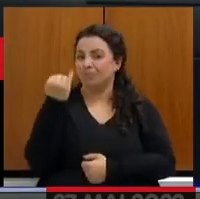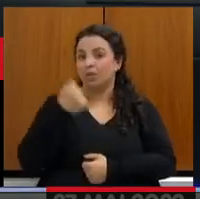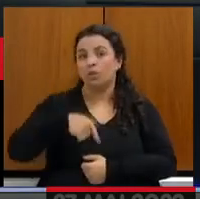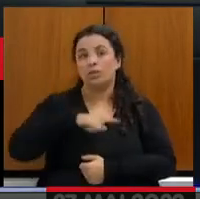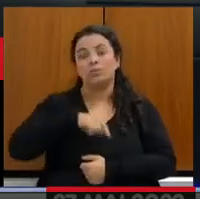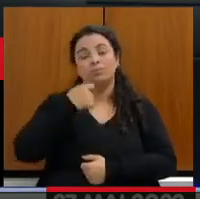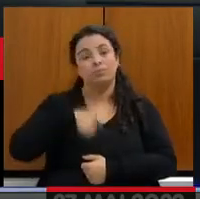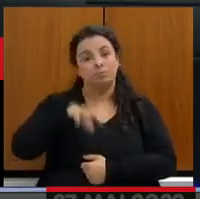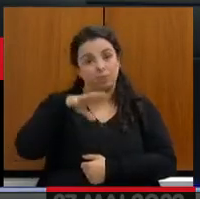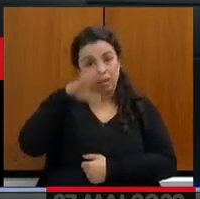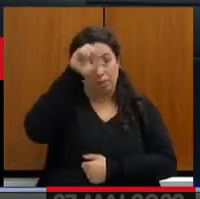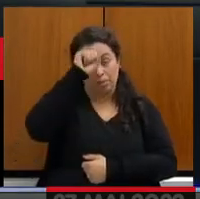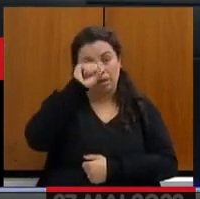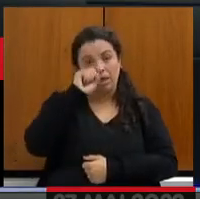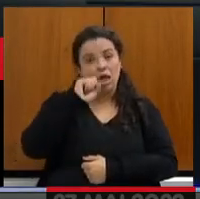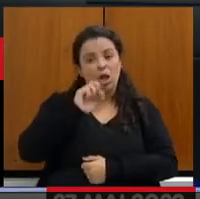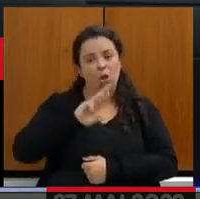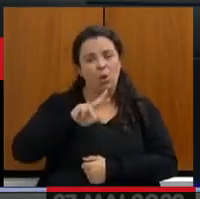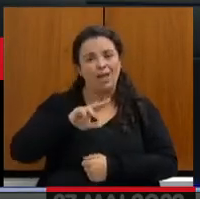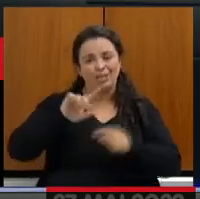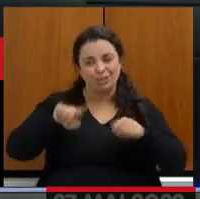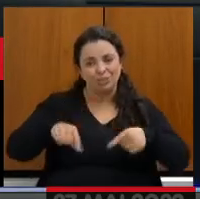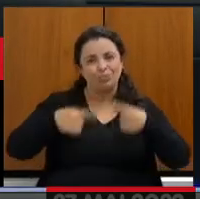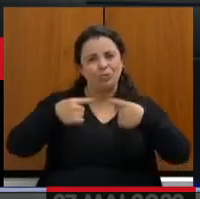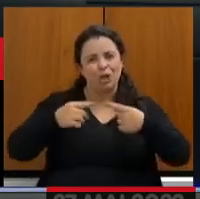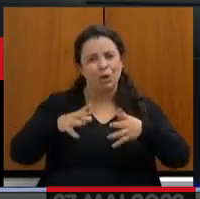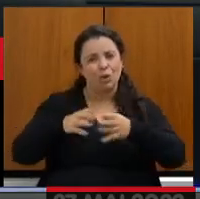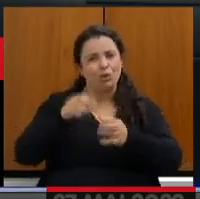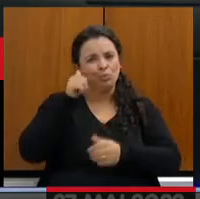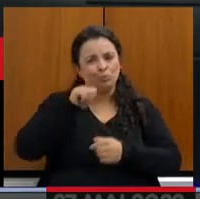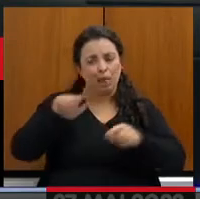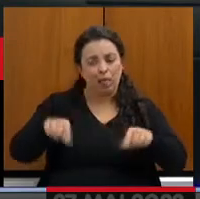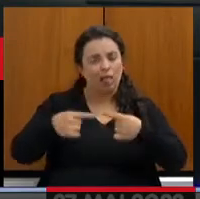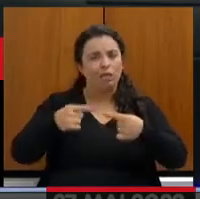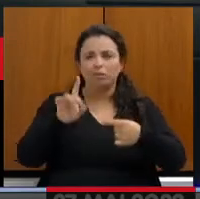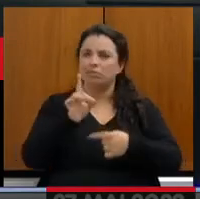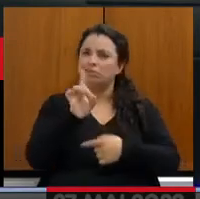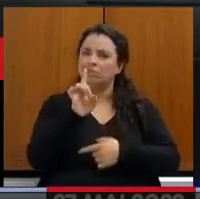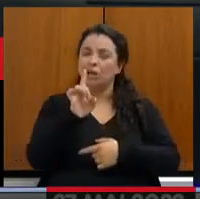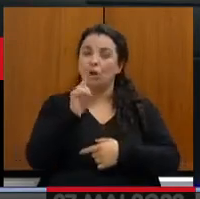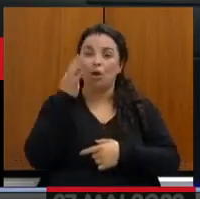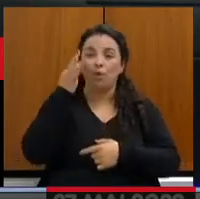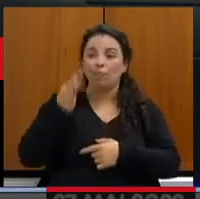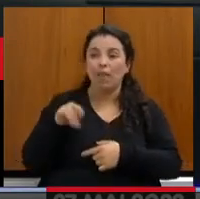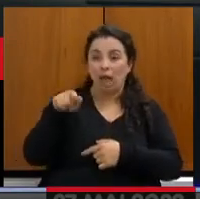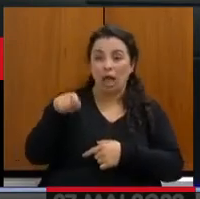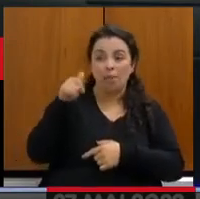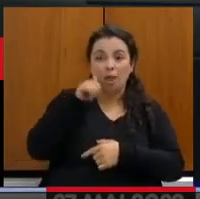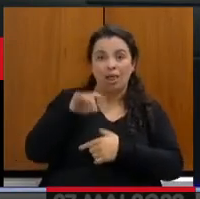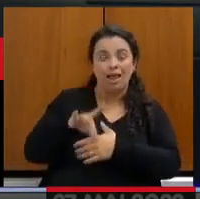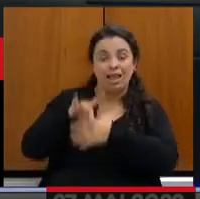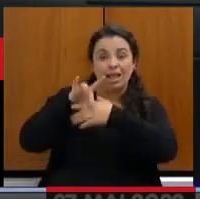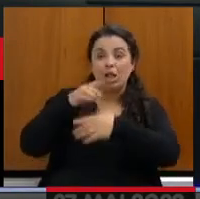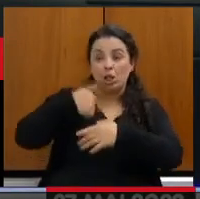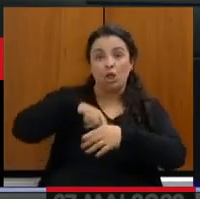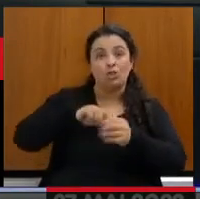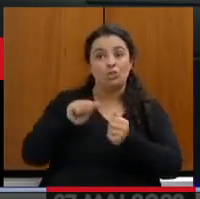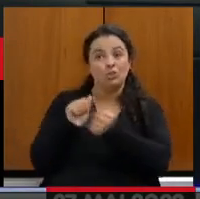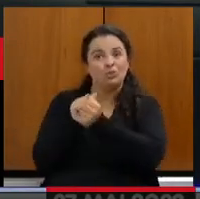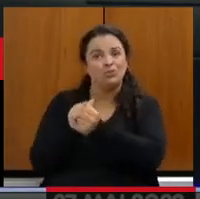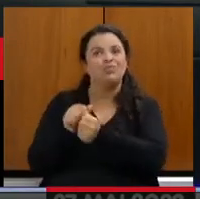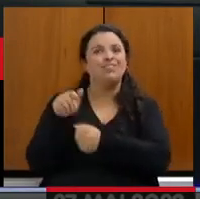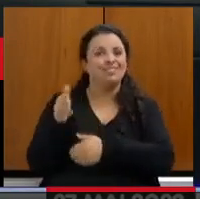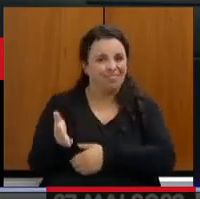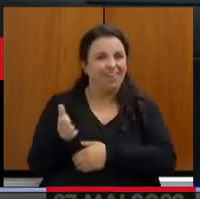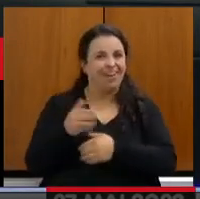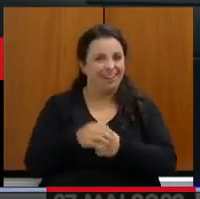aprender a não disputar entre nós mas entender que quando uma mulher lidera estamos todas juntas com ela